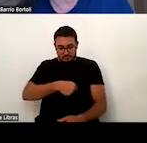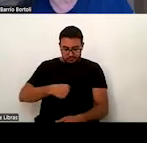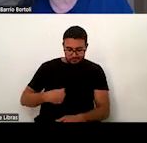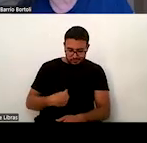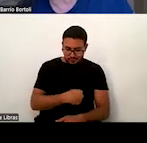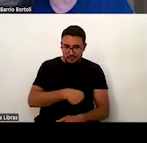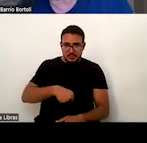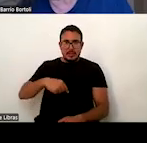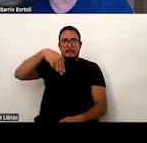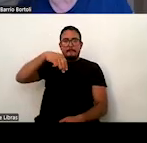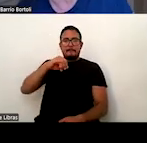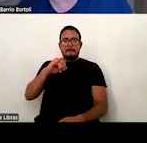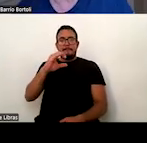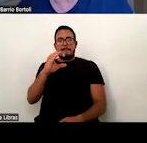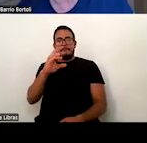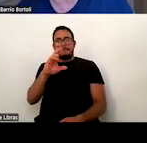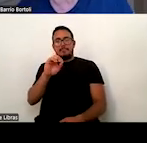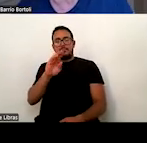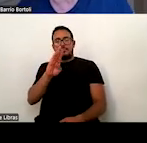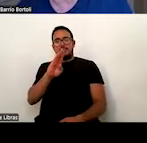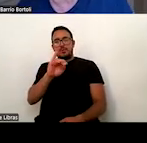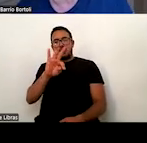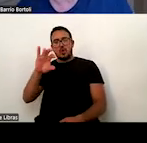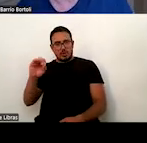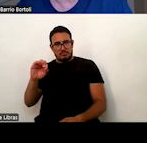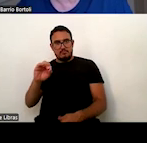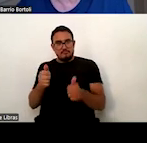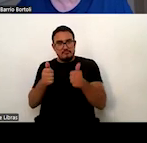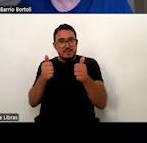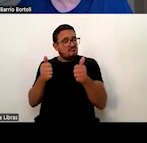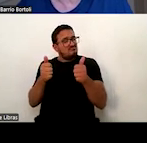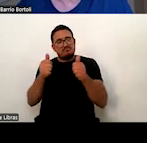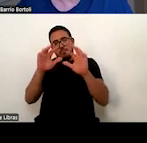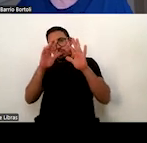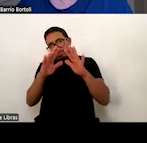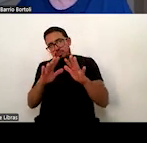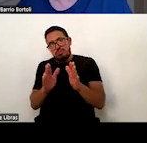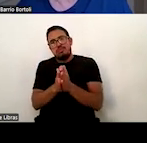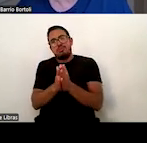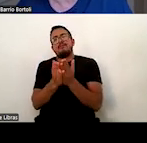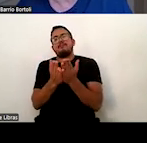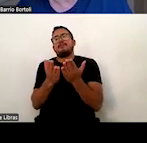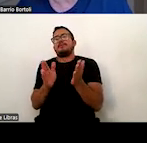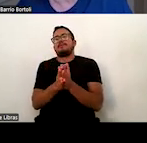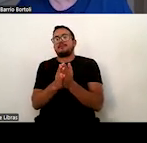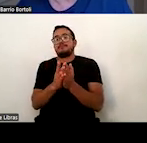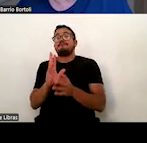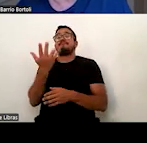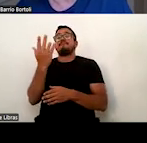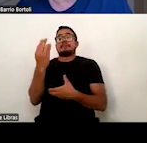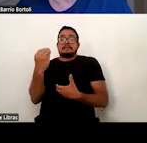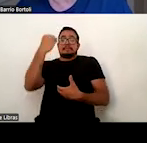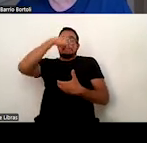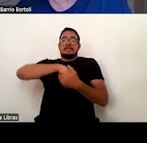Essa microbiota pobre, ela estimula o desenvolvimento de lesões malignas e de inflamações também. Então,